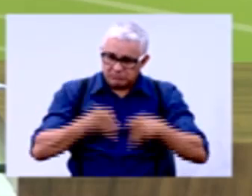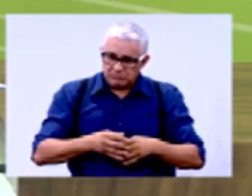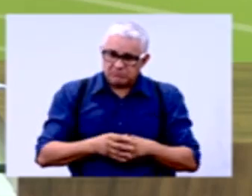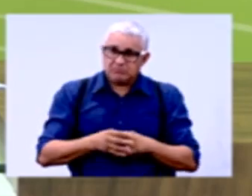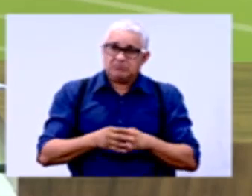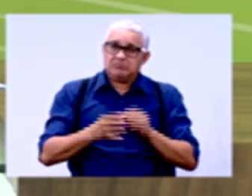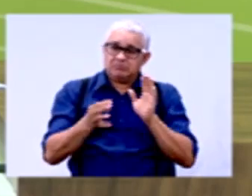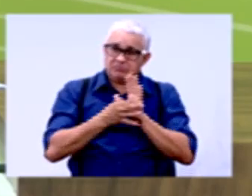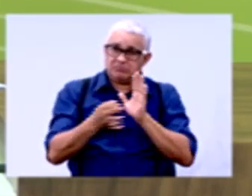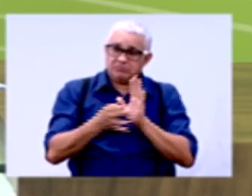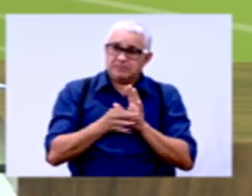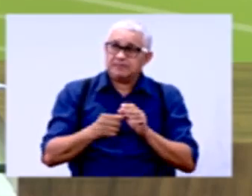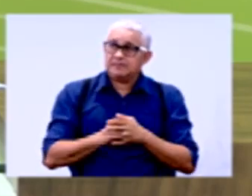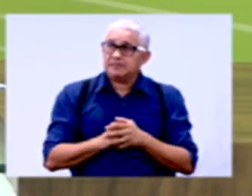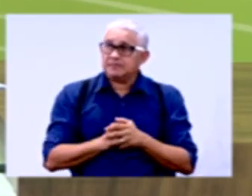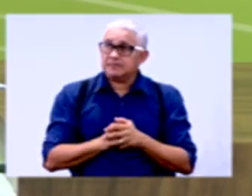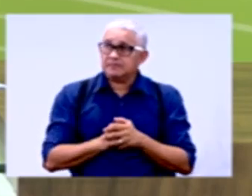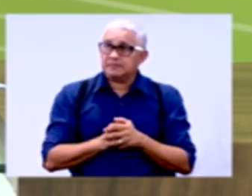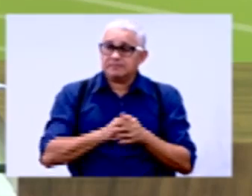comentar.